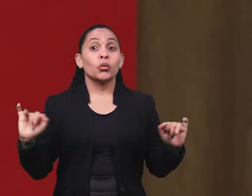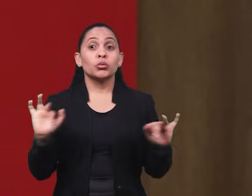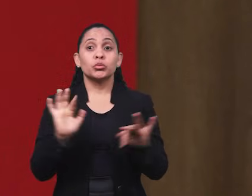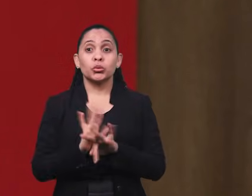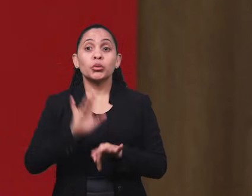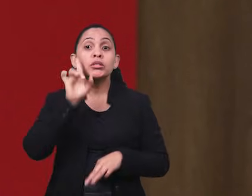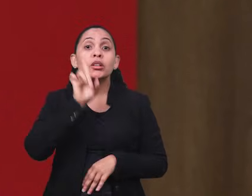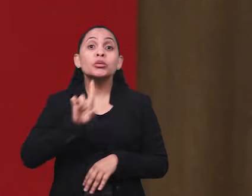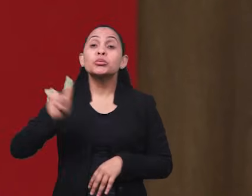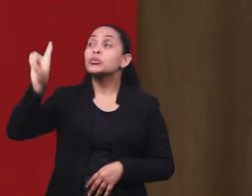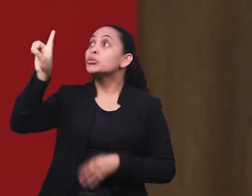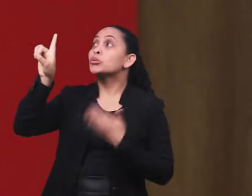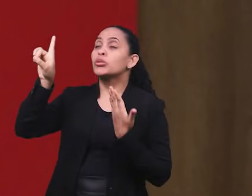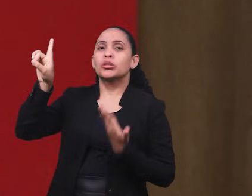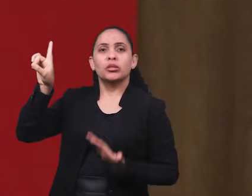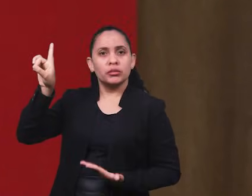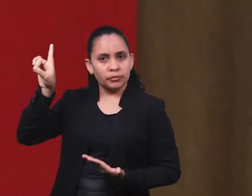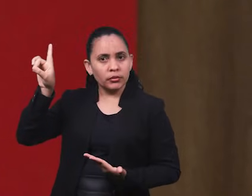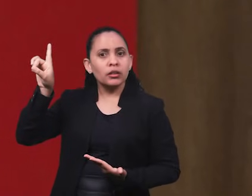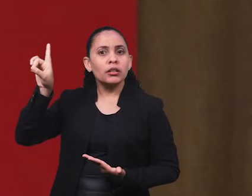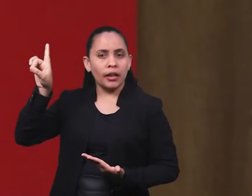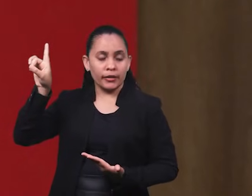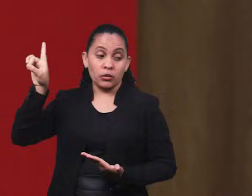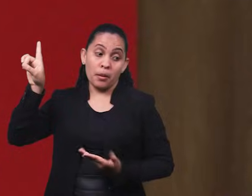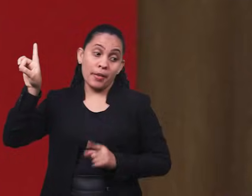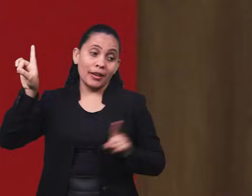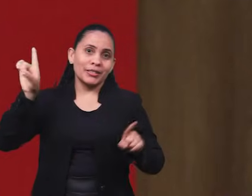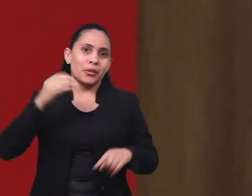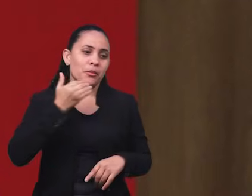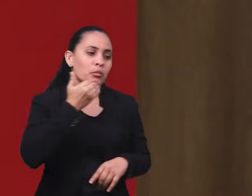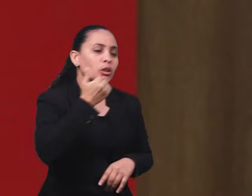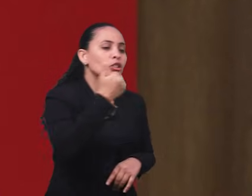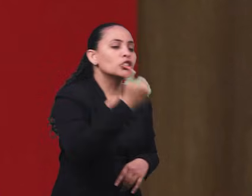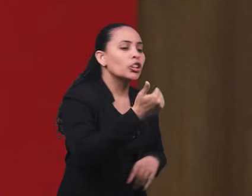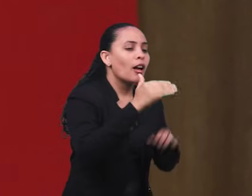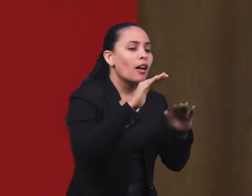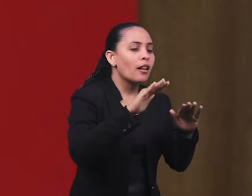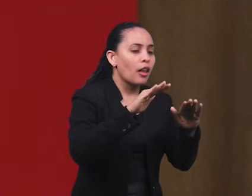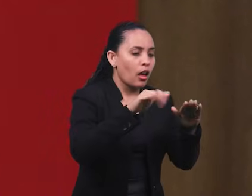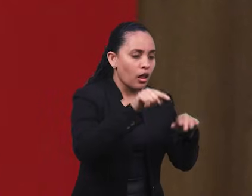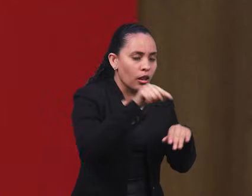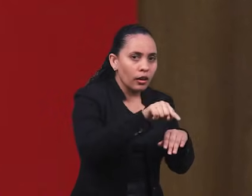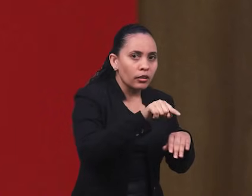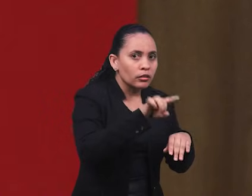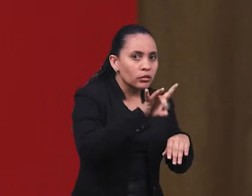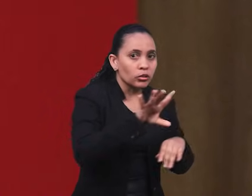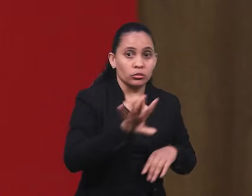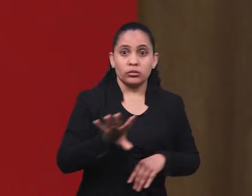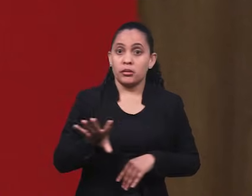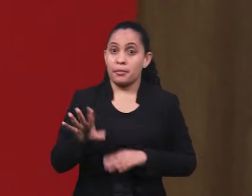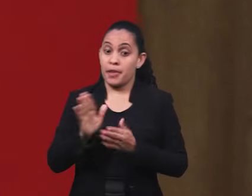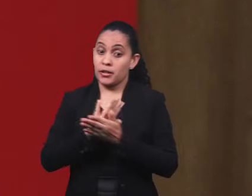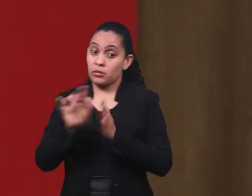glória era dada aos altos dirigentes da igreja. Ele diz aqui que somente